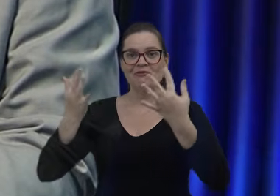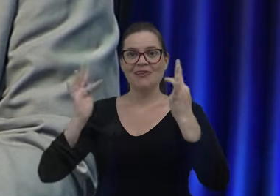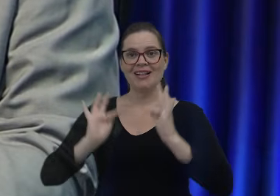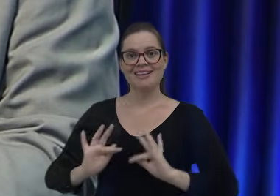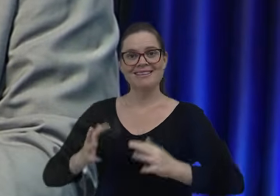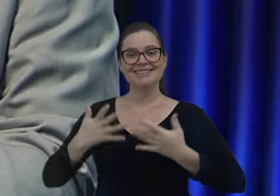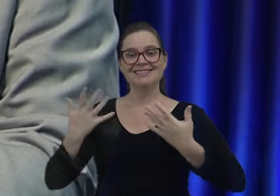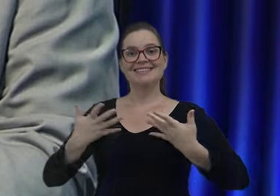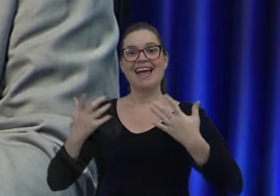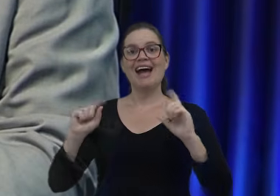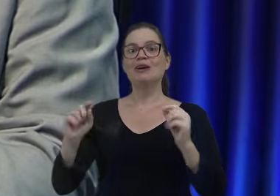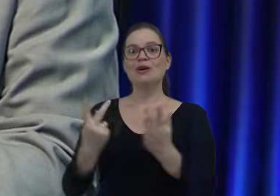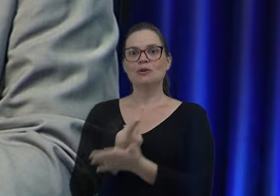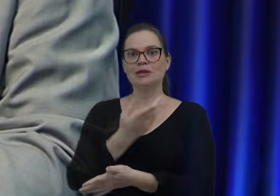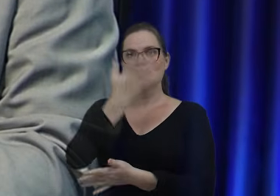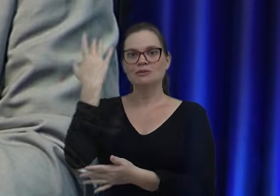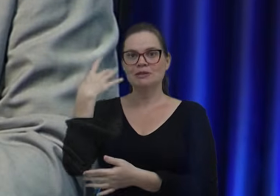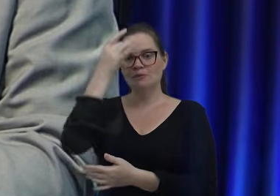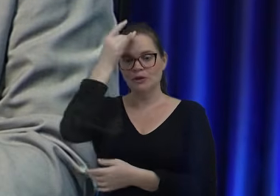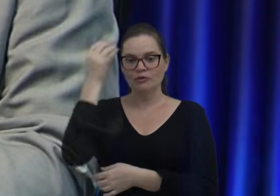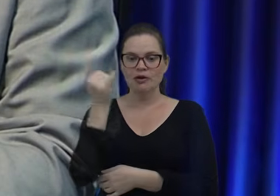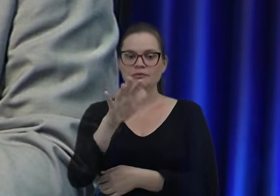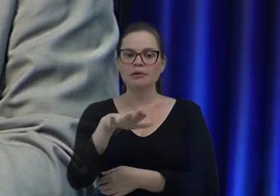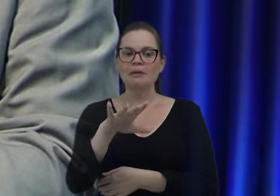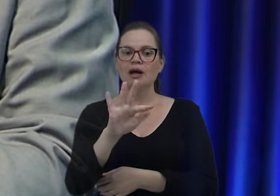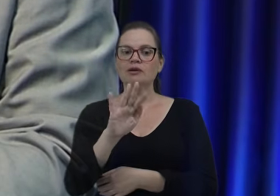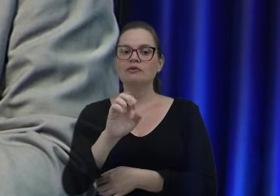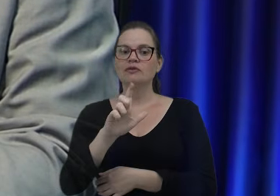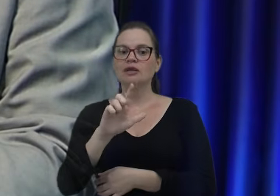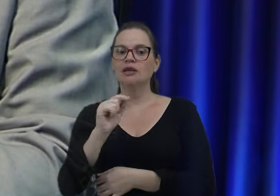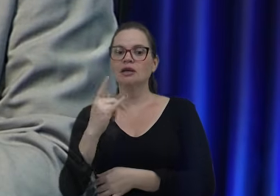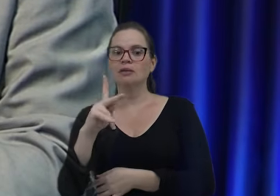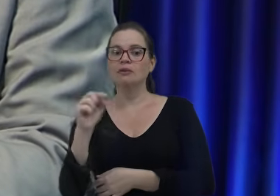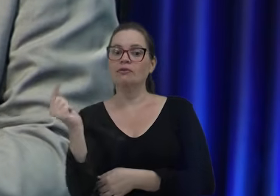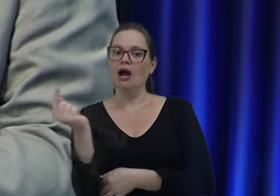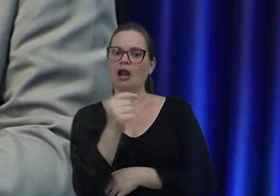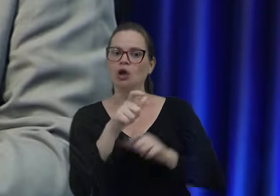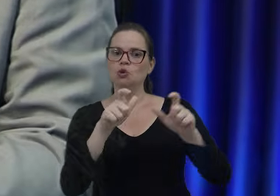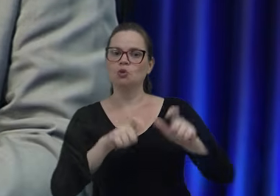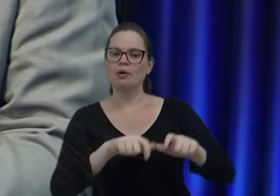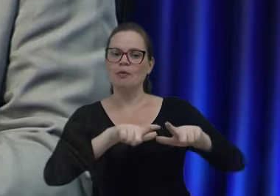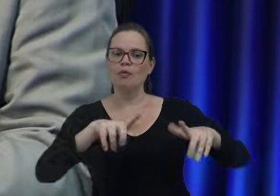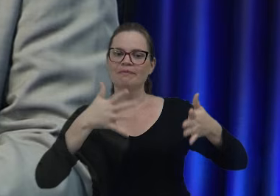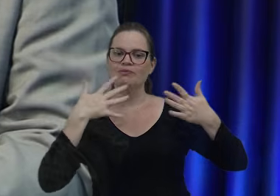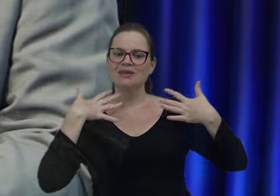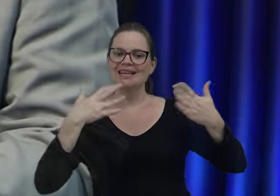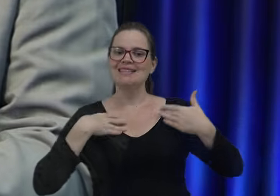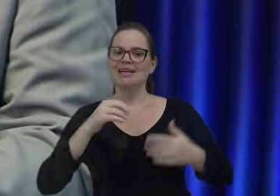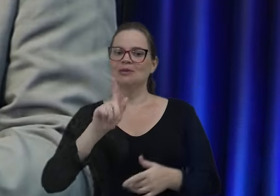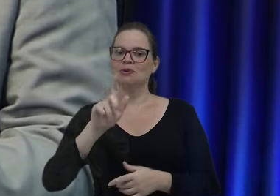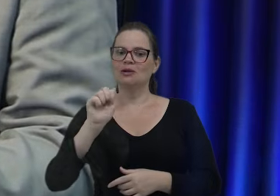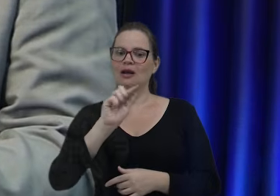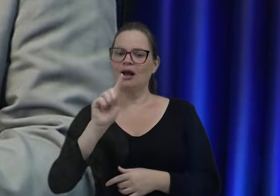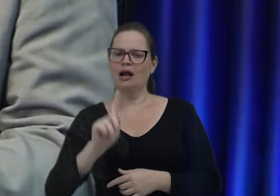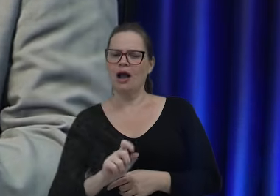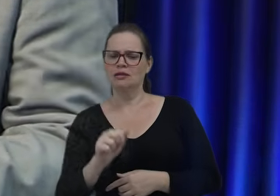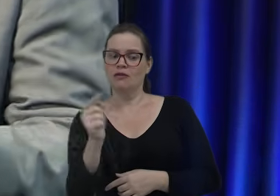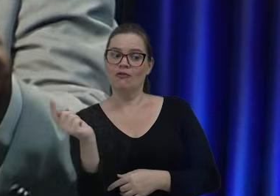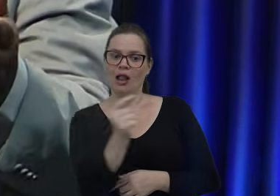fala com ele assim: desce para a banda de Gaza, que está deserta. O que eu vou fazer lá? No